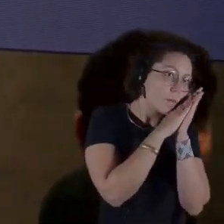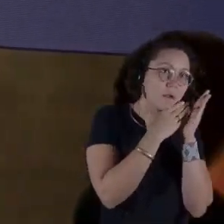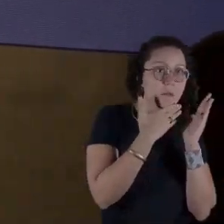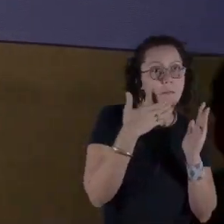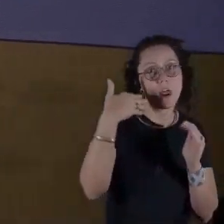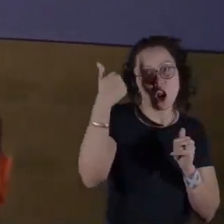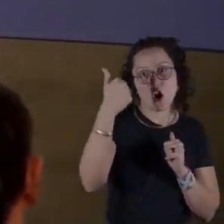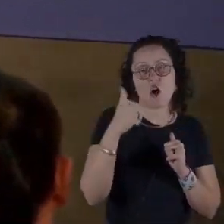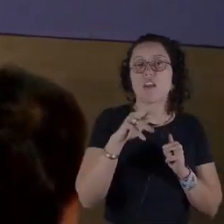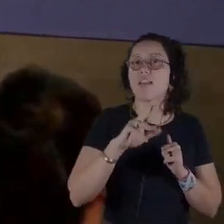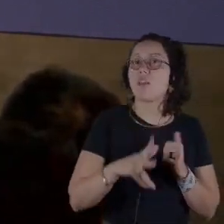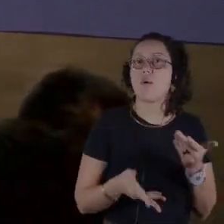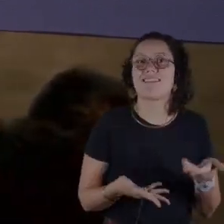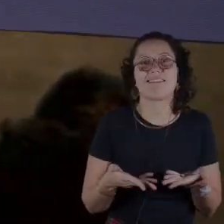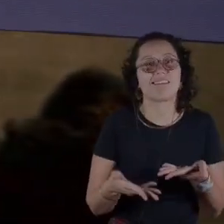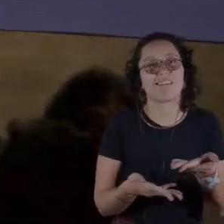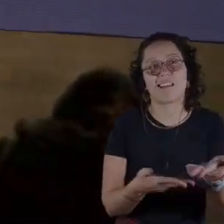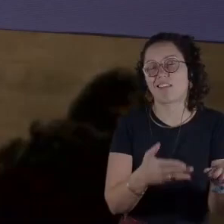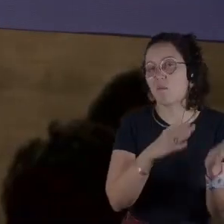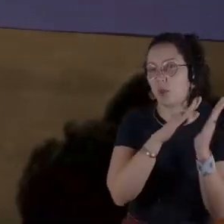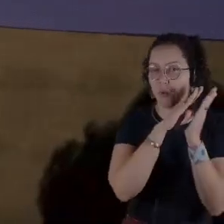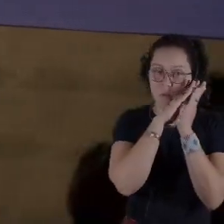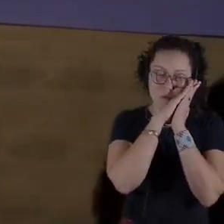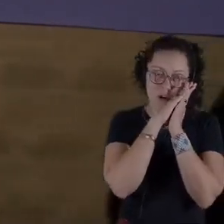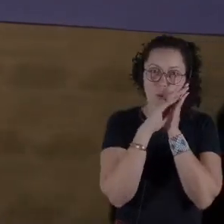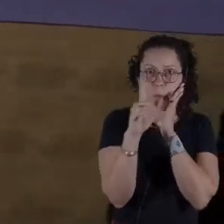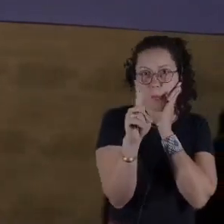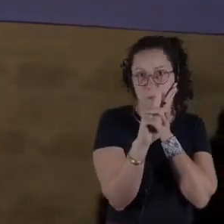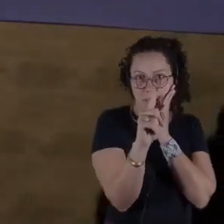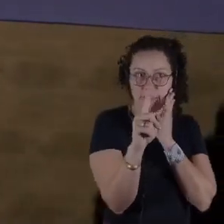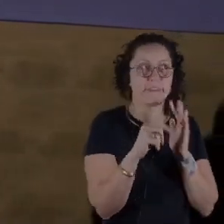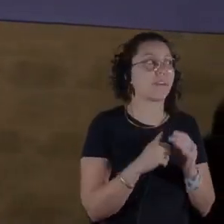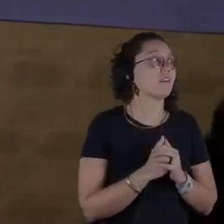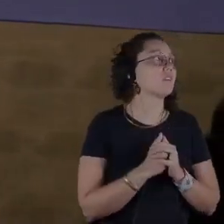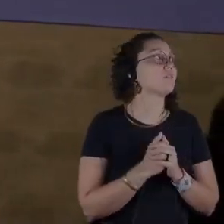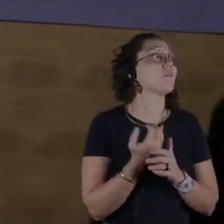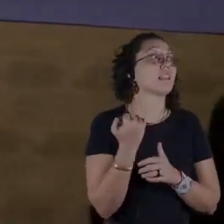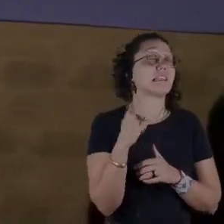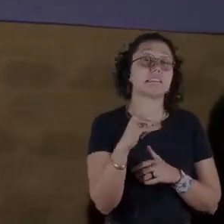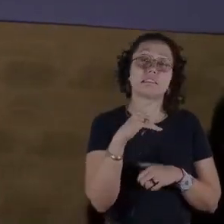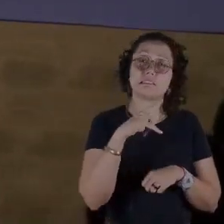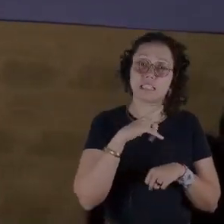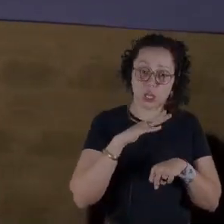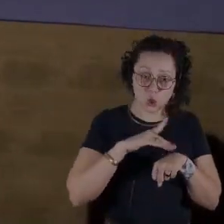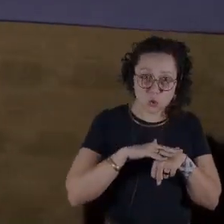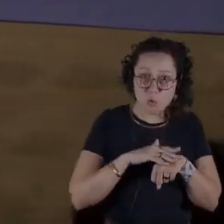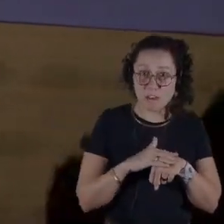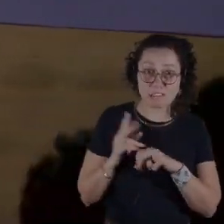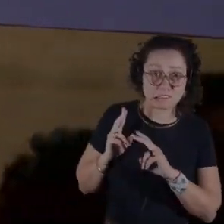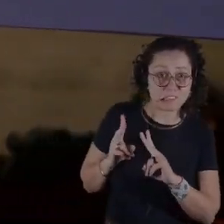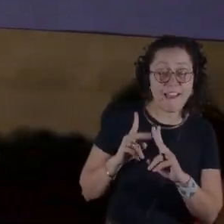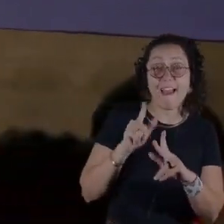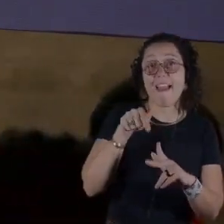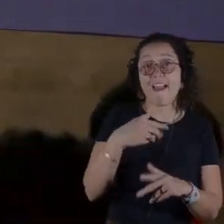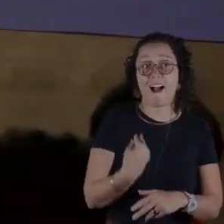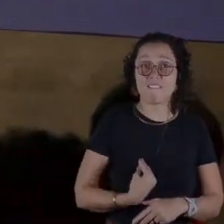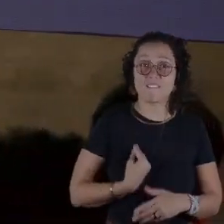A maioria dos efeitos acaminoides em doenças crônicas são de qualidade de